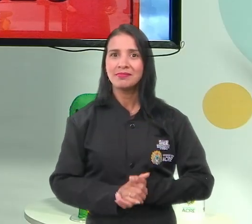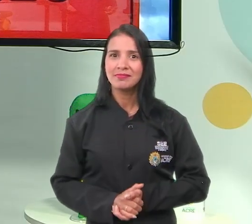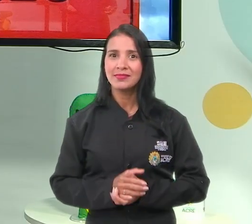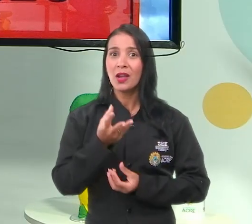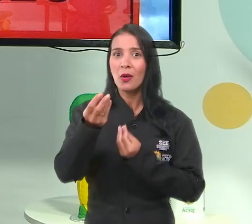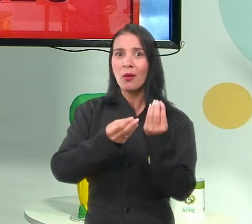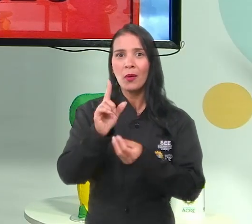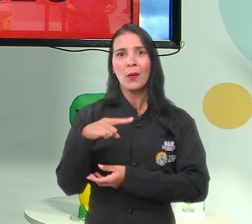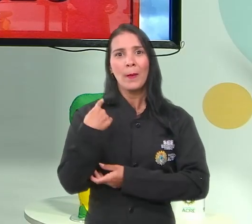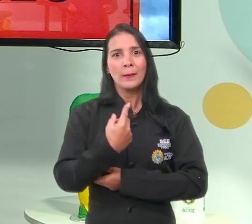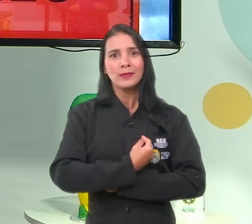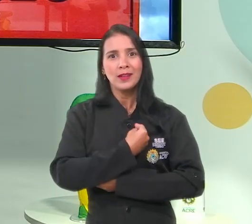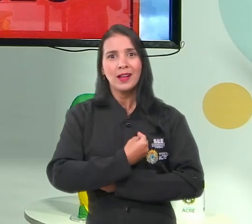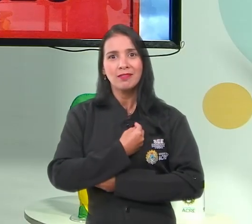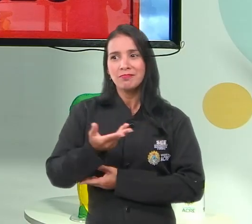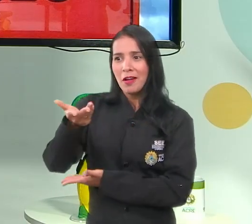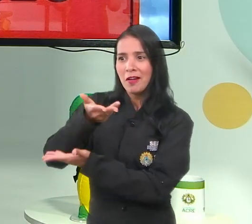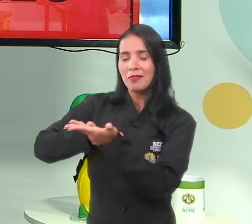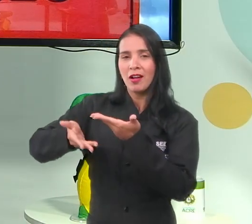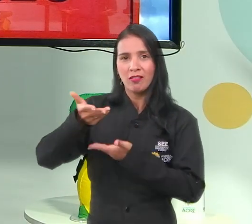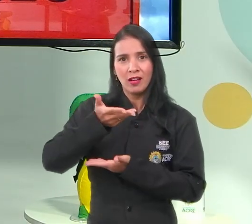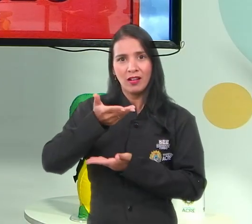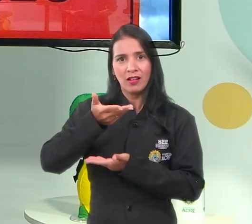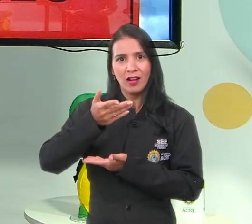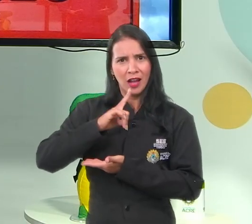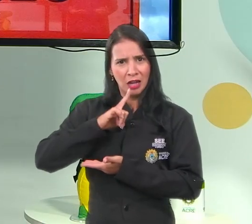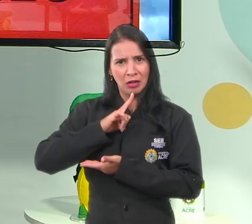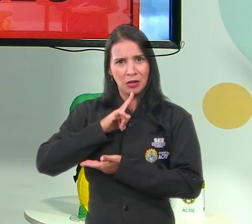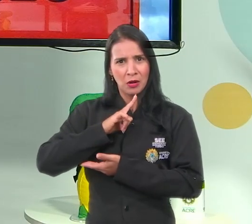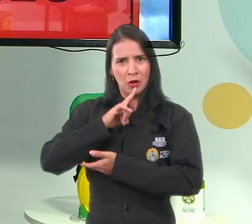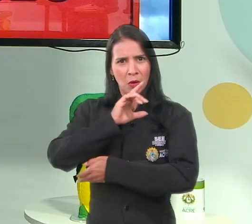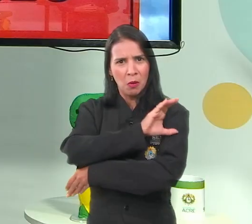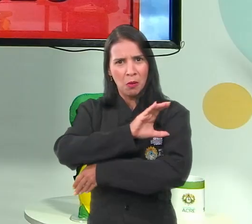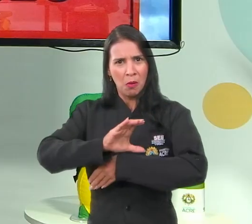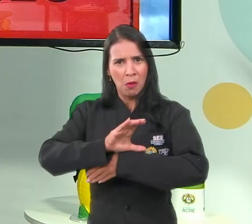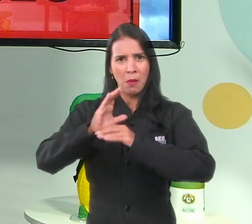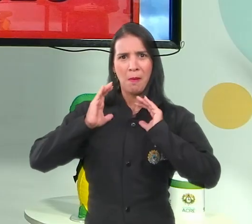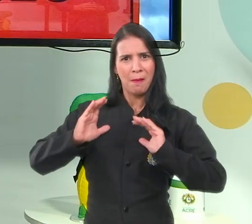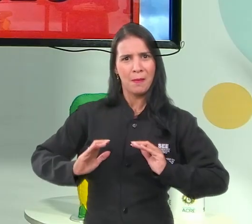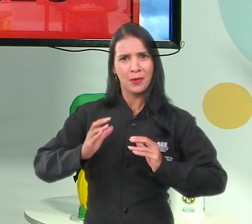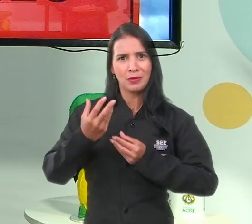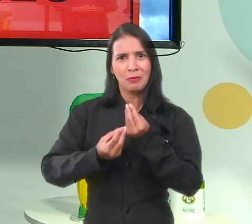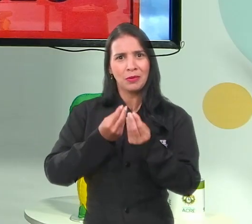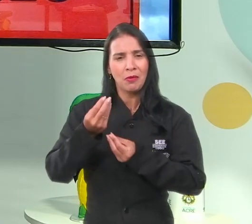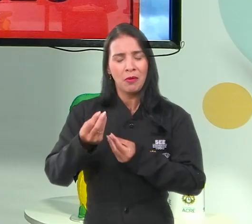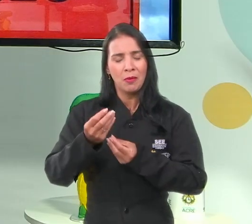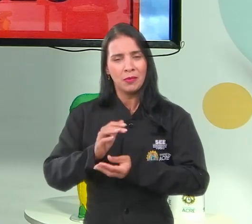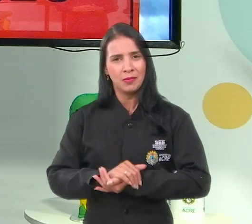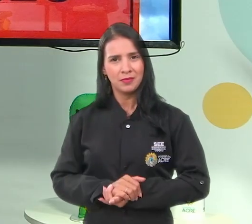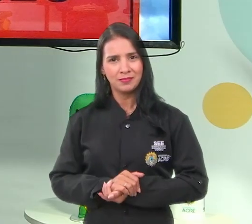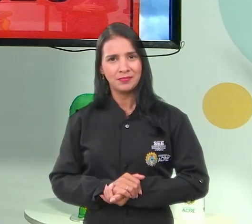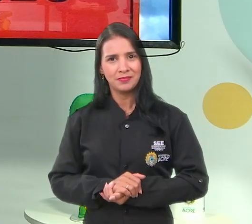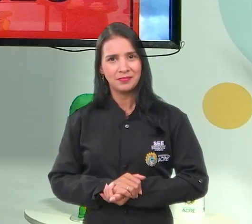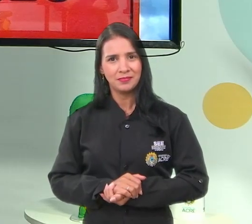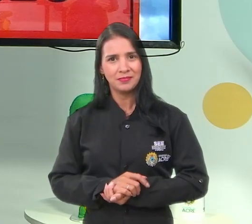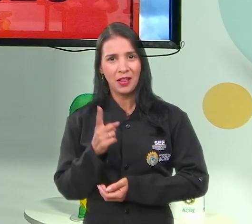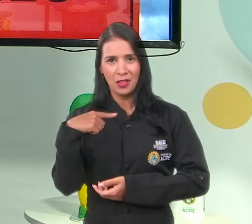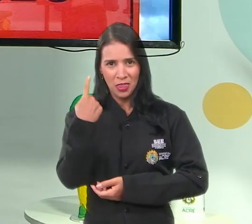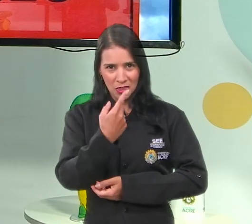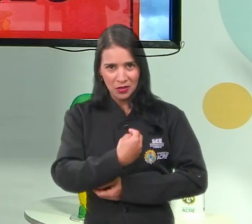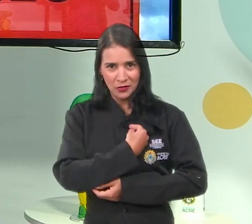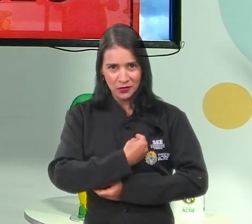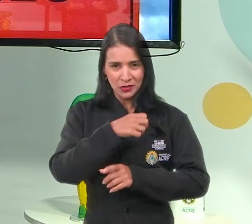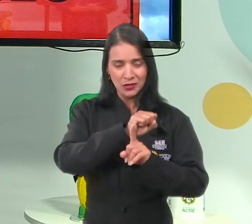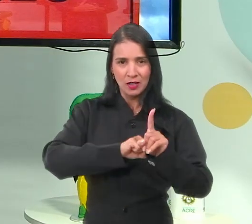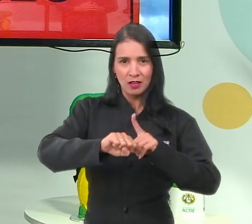viver? Com um comportamento ilimitado das pessoas. Como que nós viveríamos? Nós seríamos